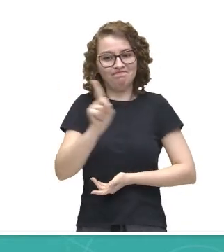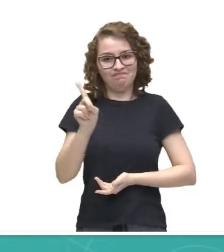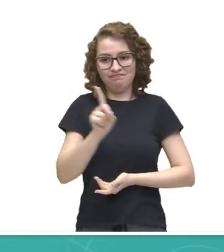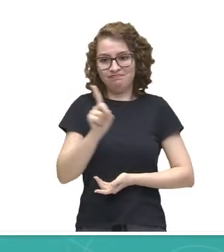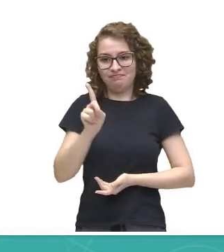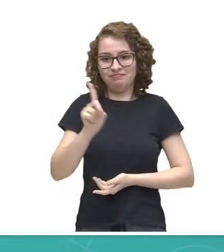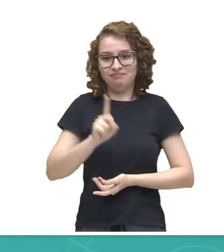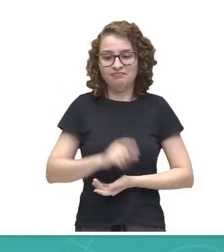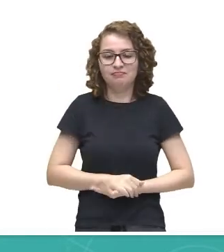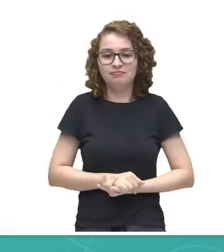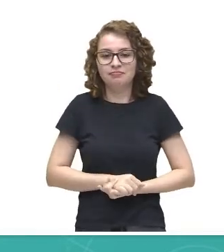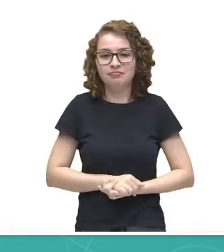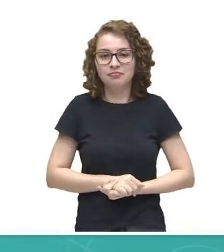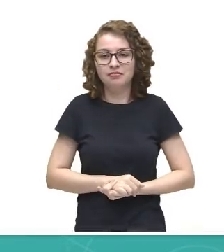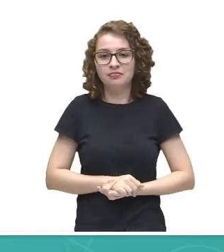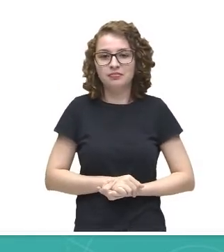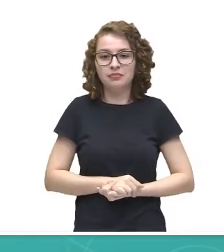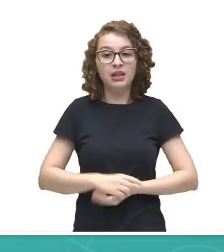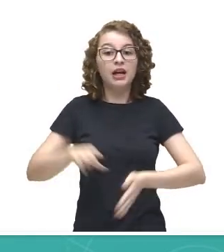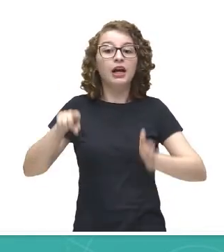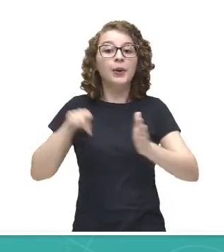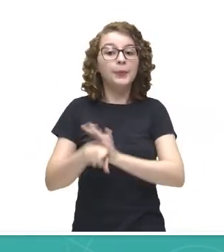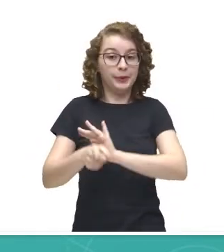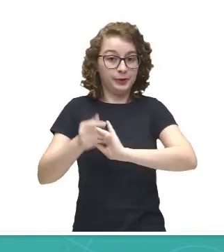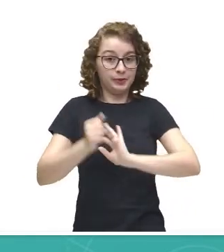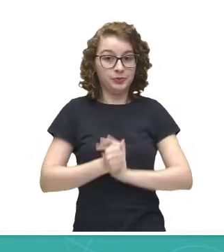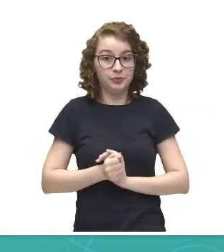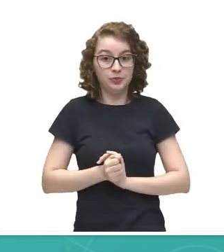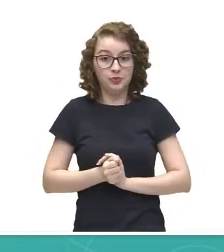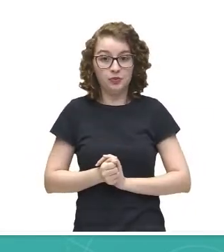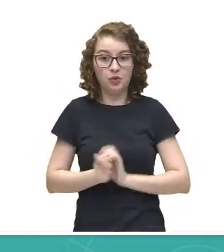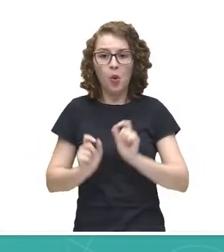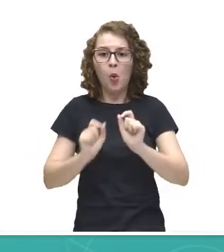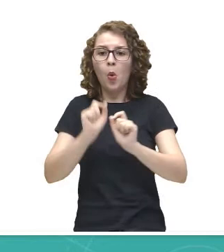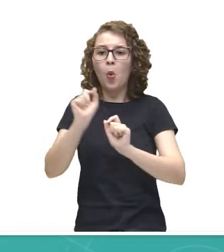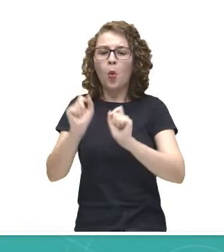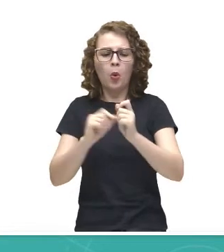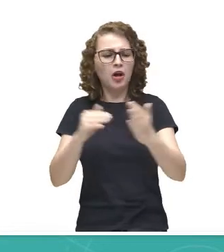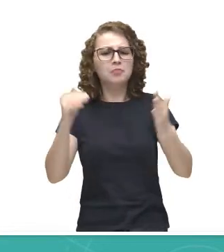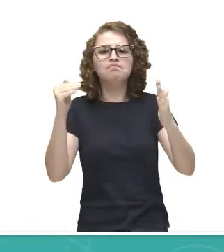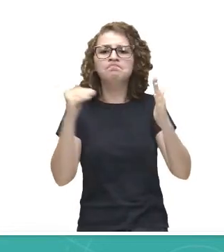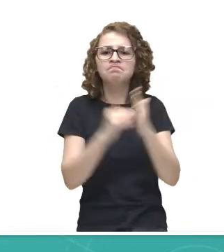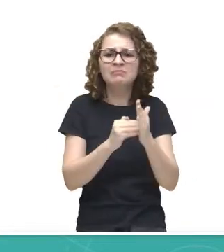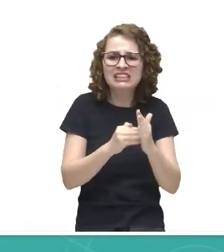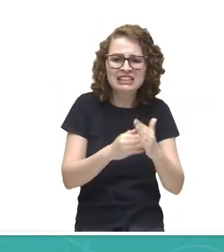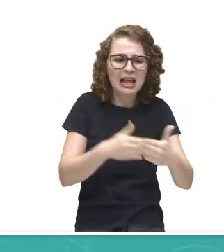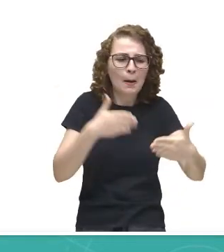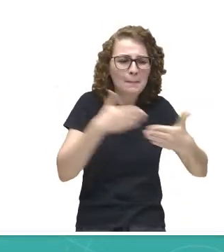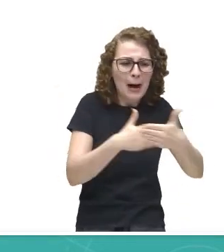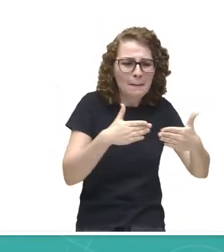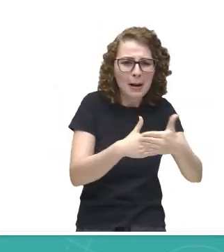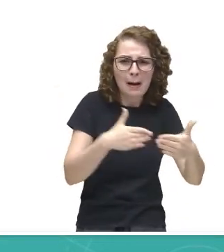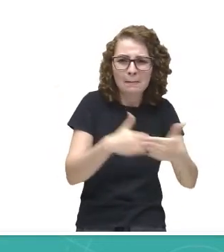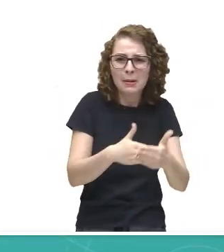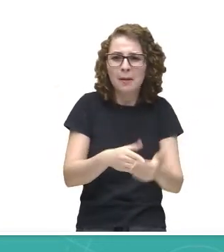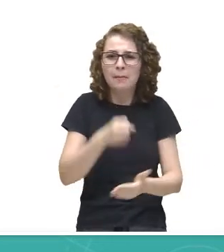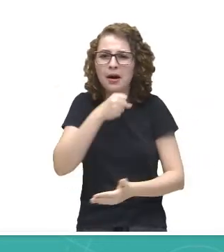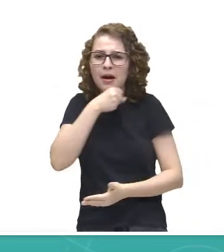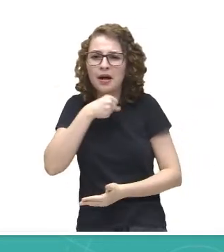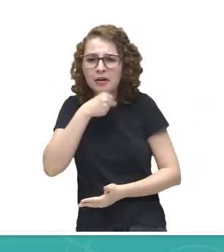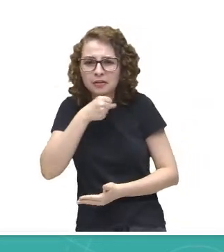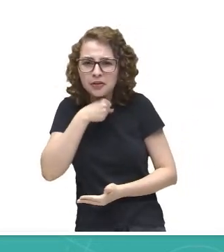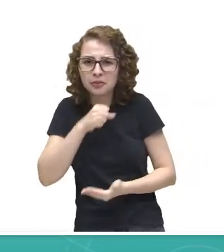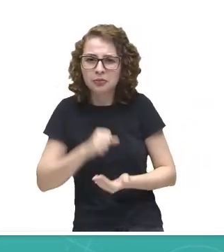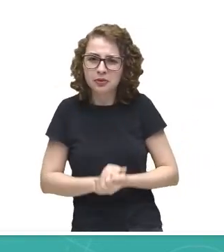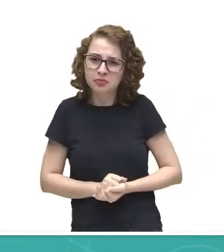certo? E aí eu pergunto para vocês, o que será que limita mais o idoso nesse processo de envelhecimento? É